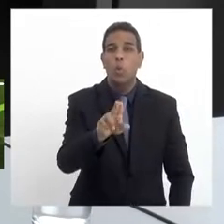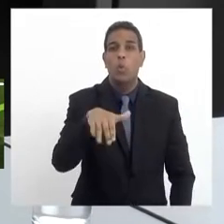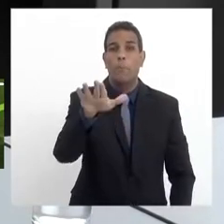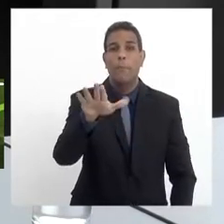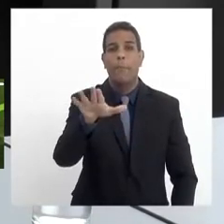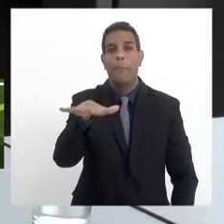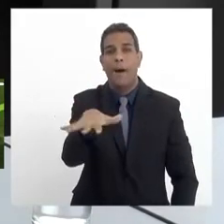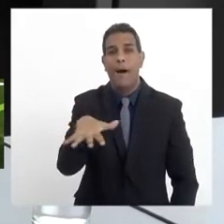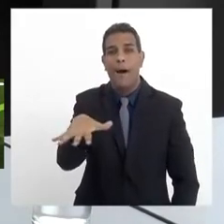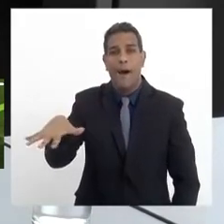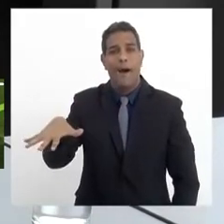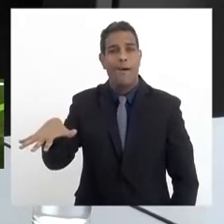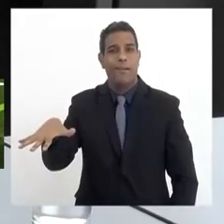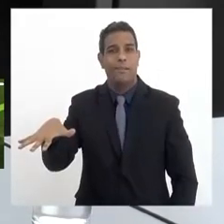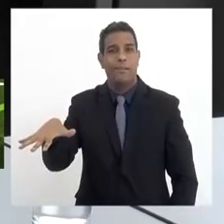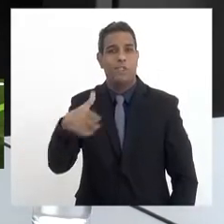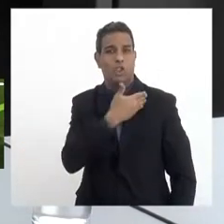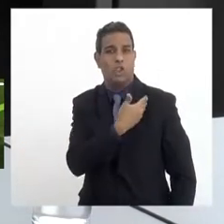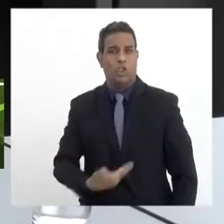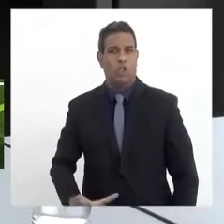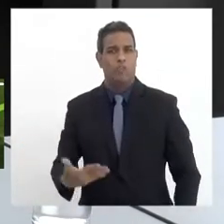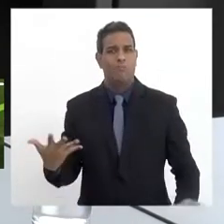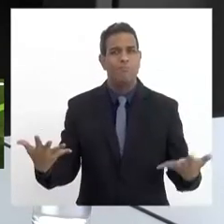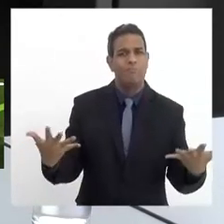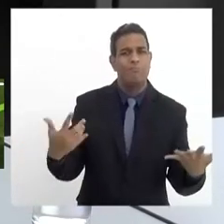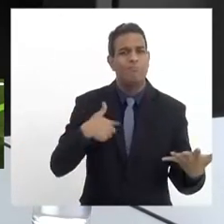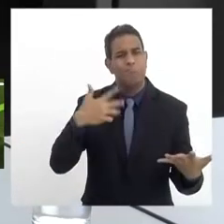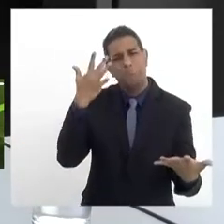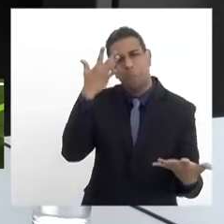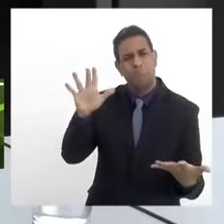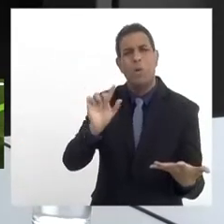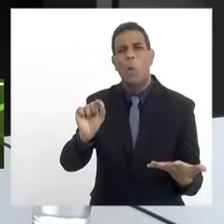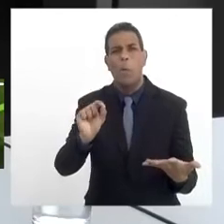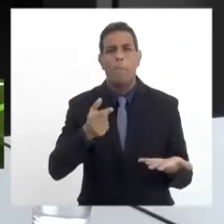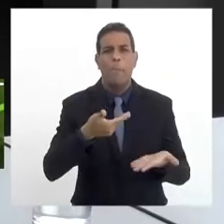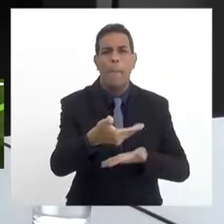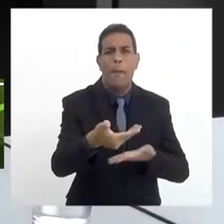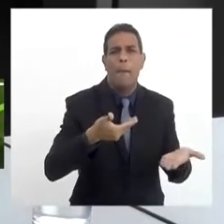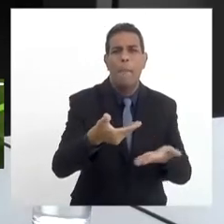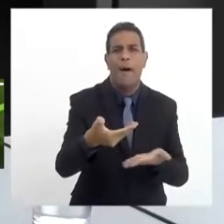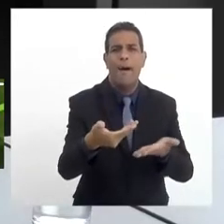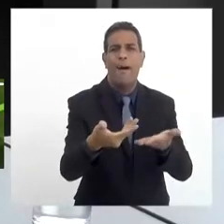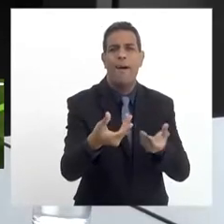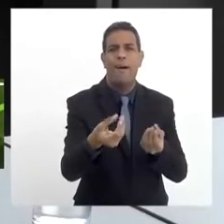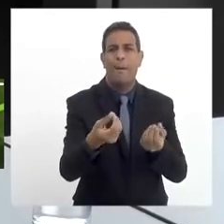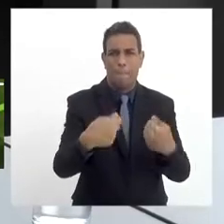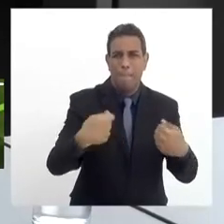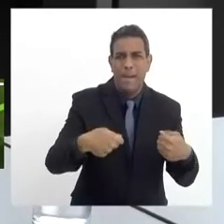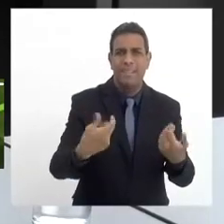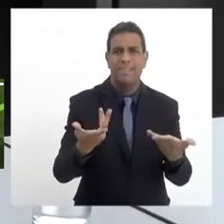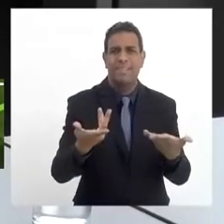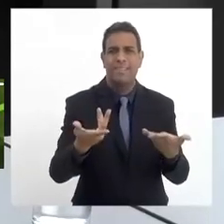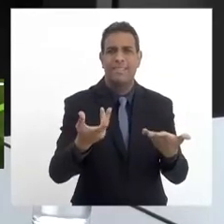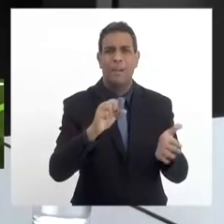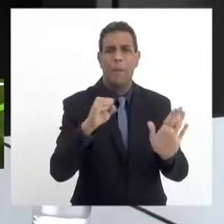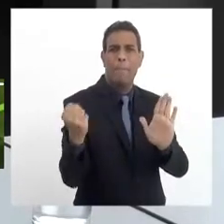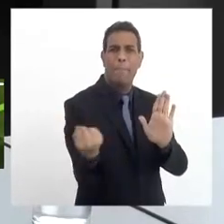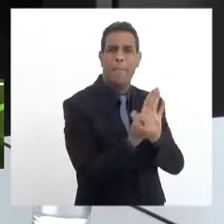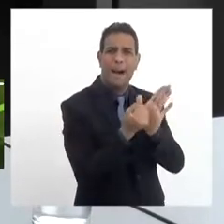órgãos ambientais. Eu nunca vi licitação que determine